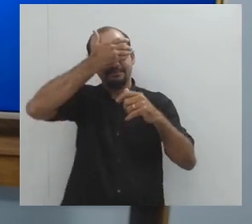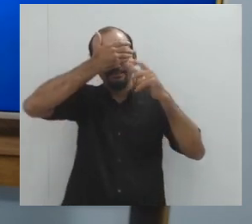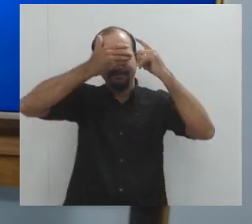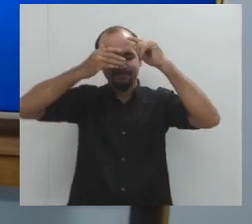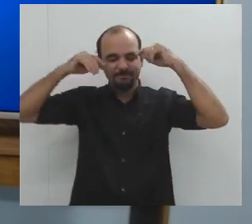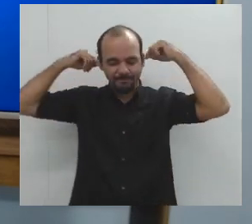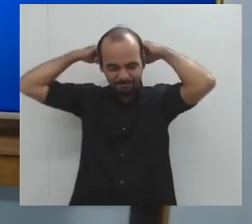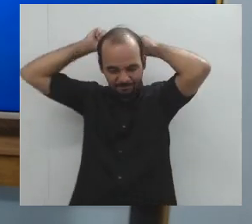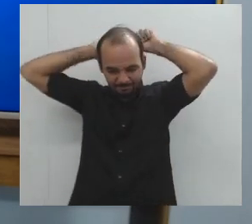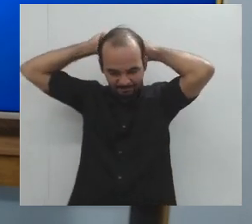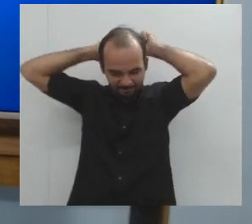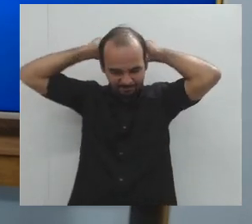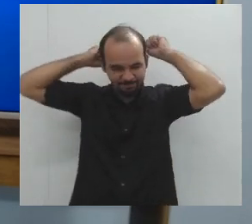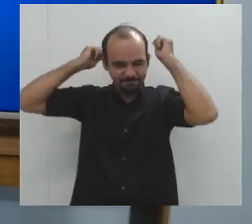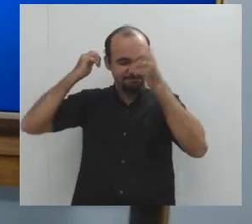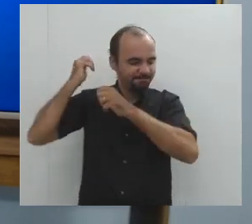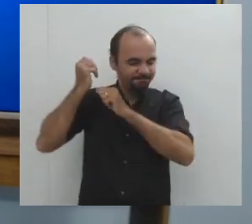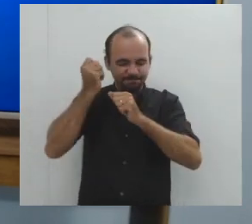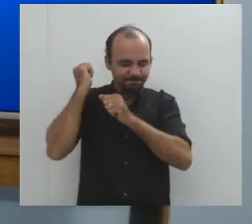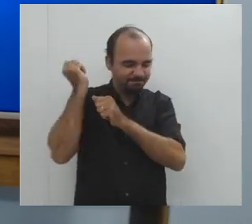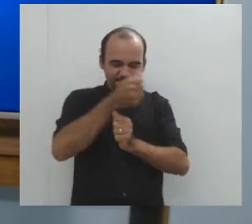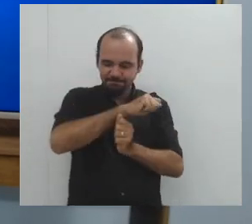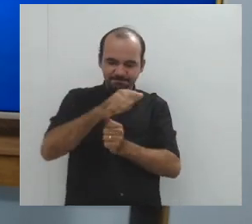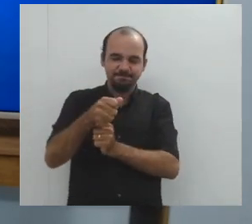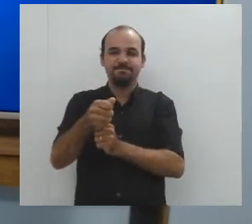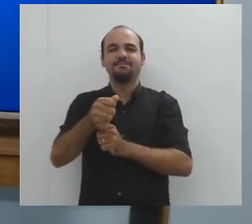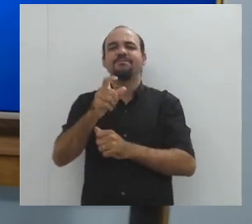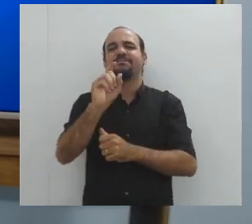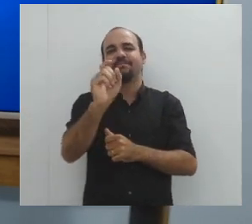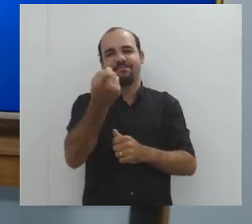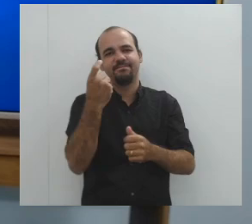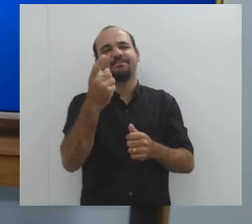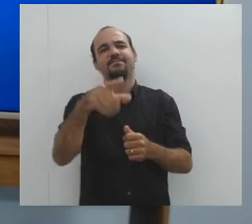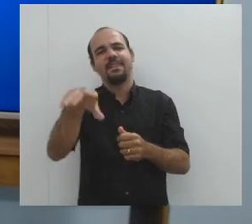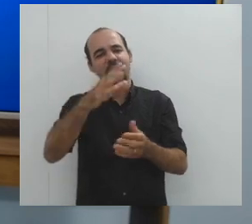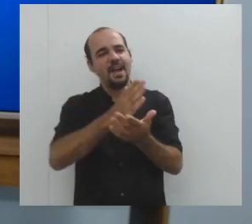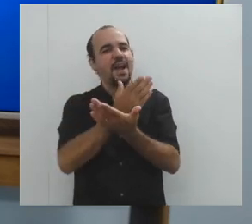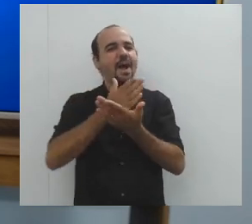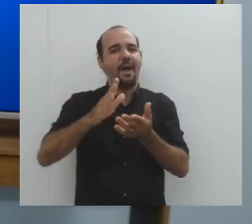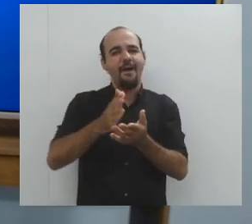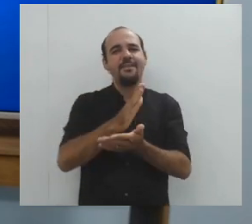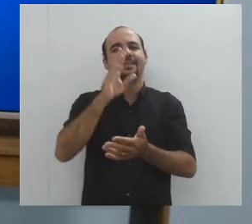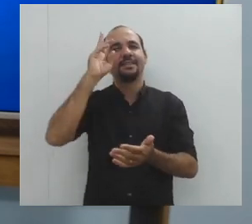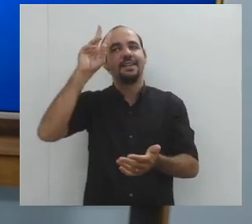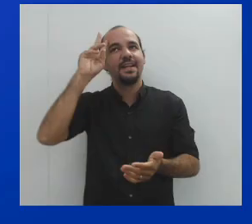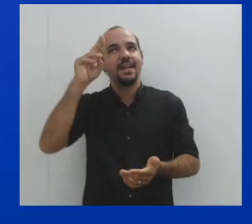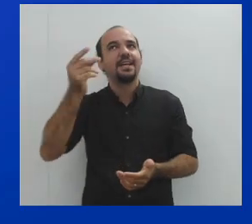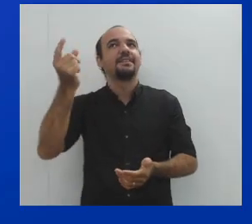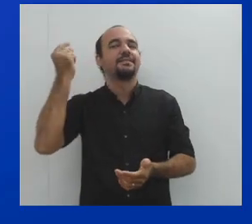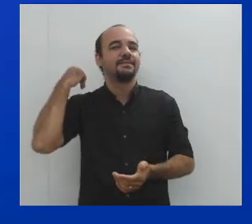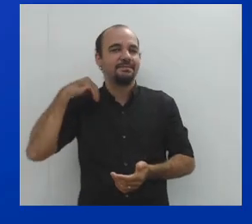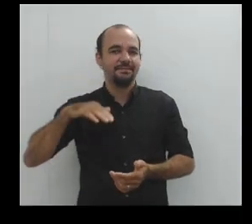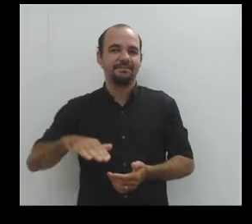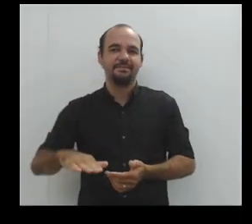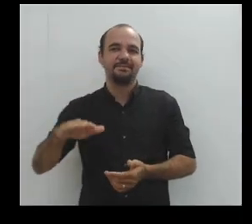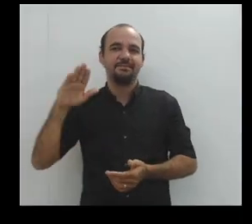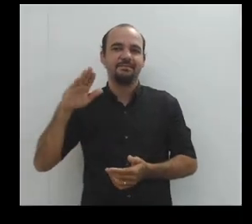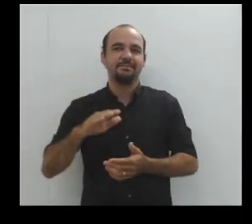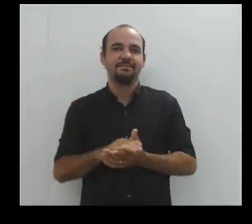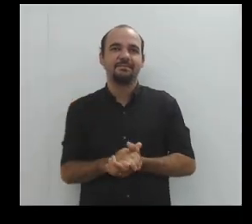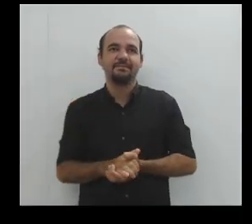aula estão relembrando aí nesse momento esse tempo de brincadeira com um desses tipos.